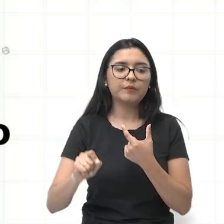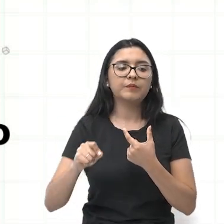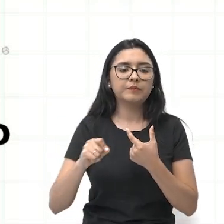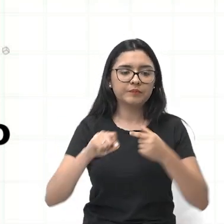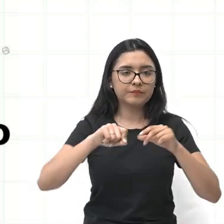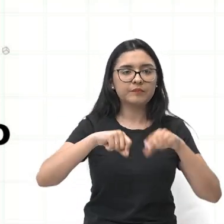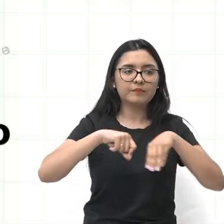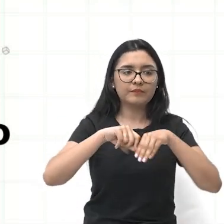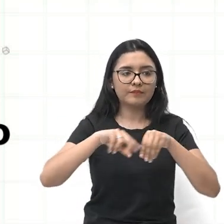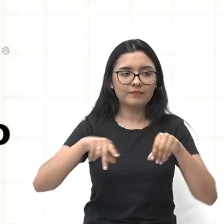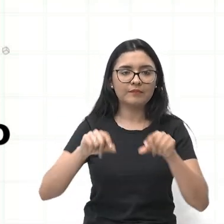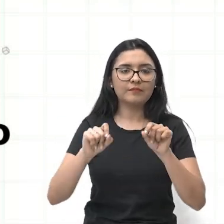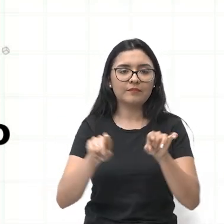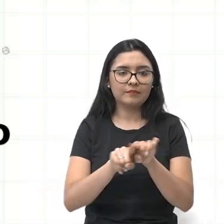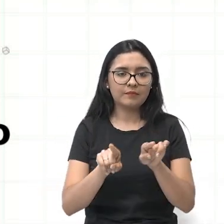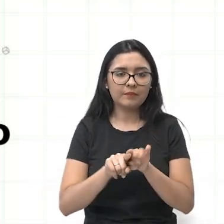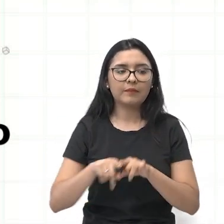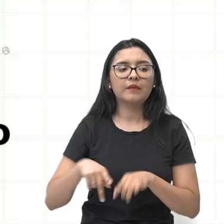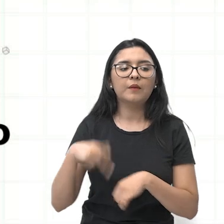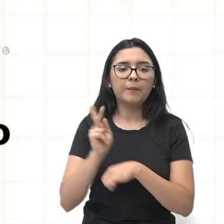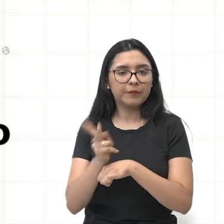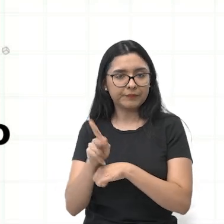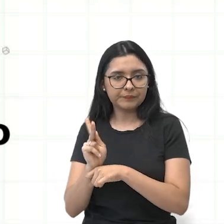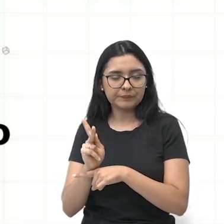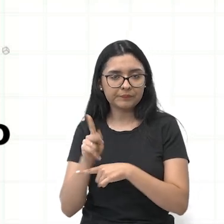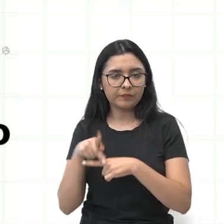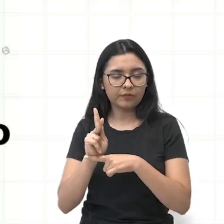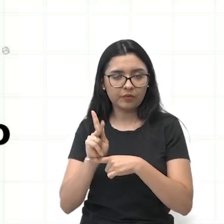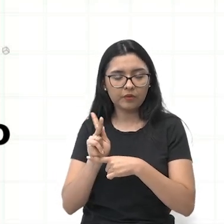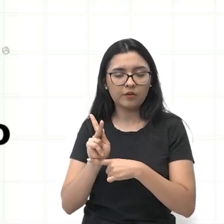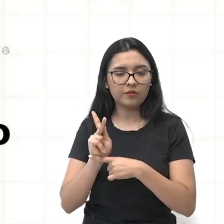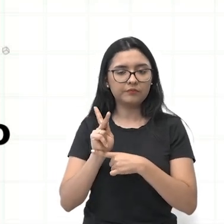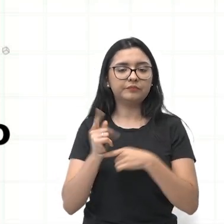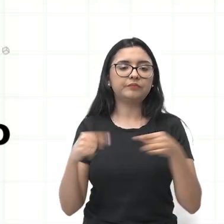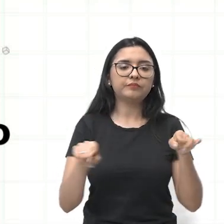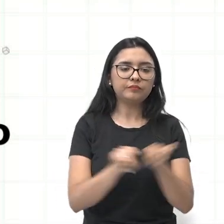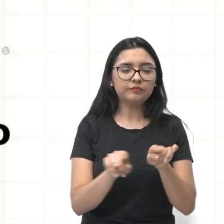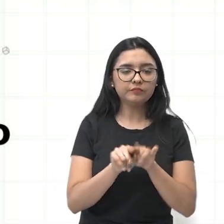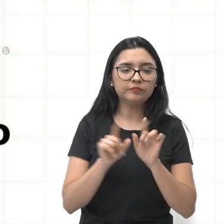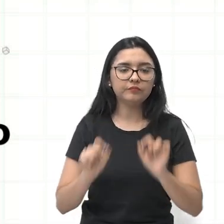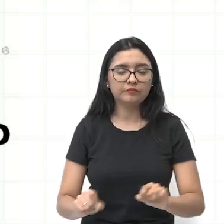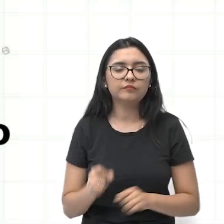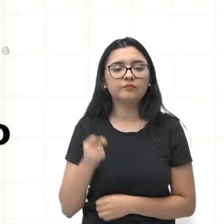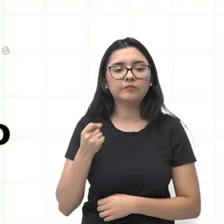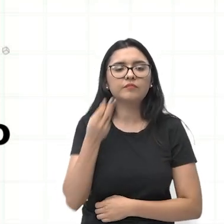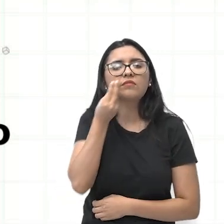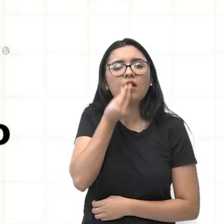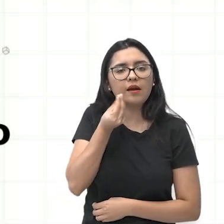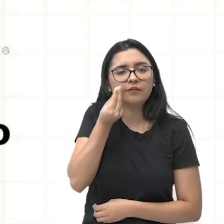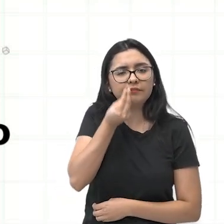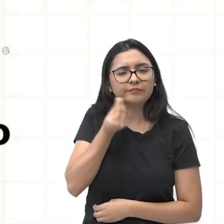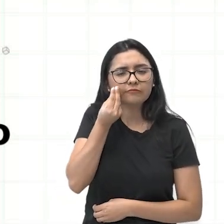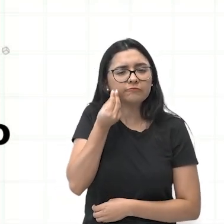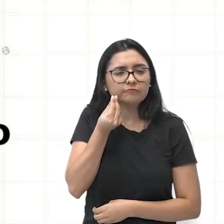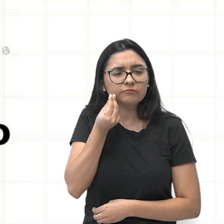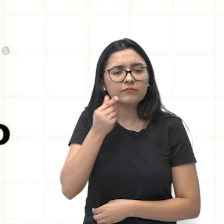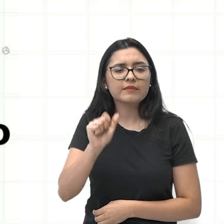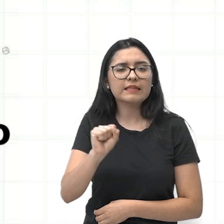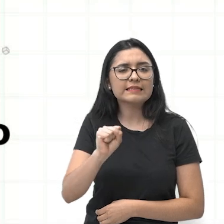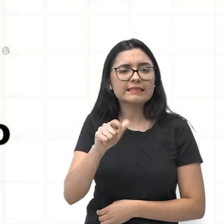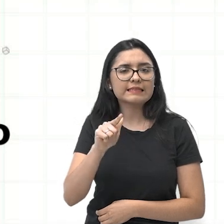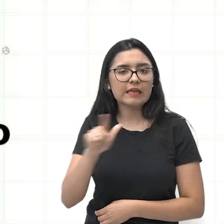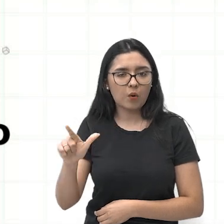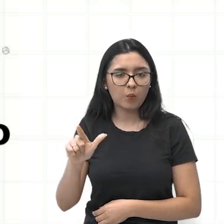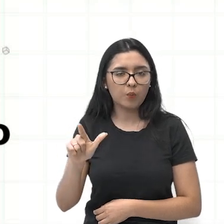o sódio, o potássio. Então, reconhecer o quê? Né? O salgado estão aqui, na pontinha,